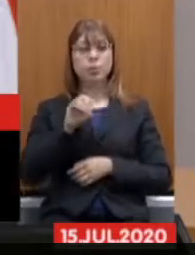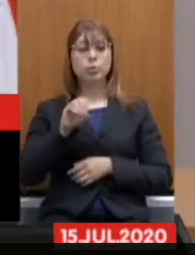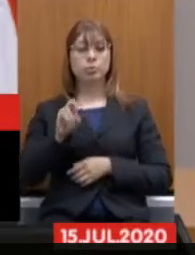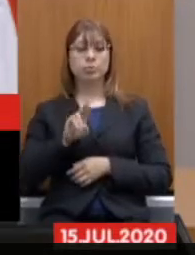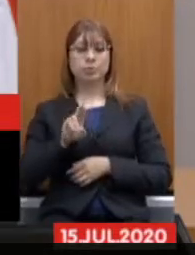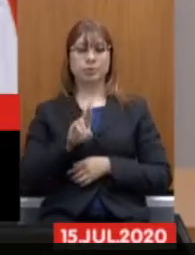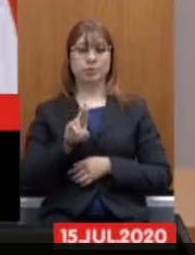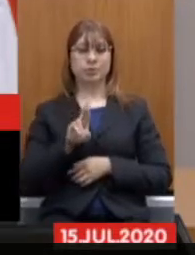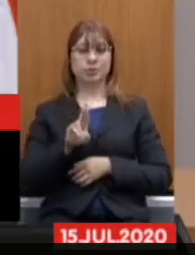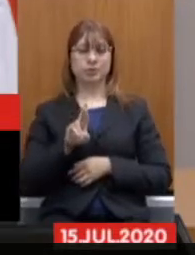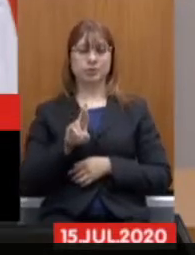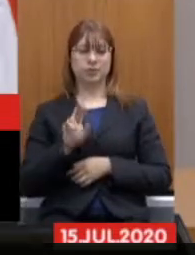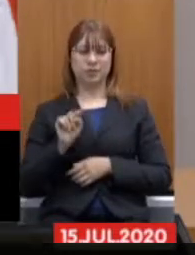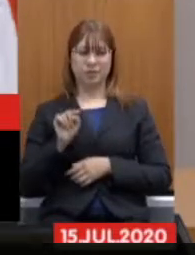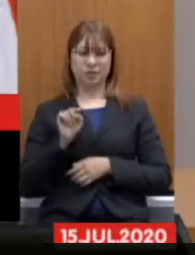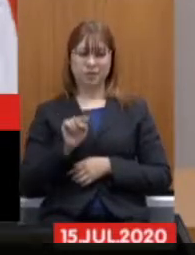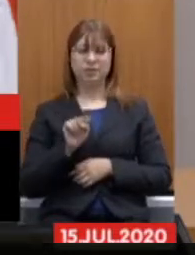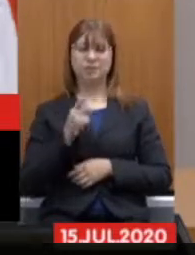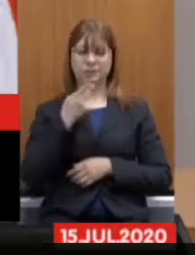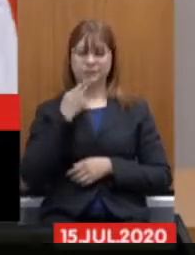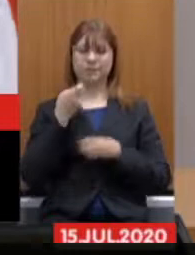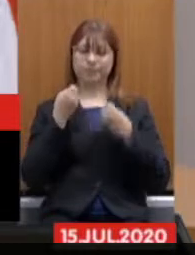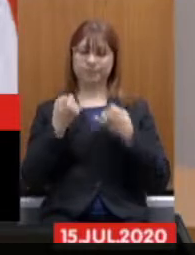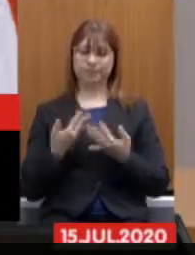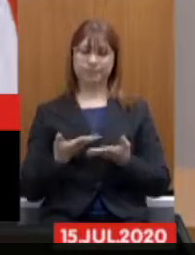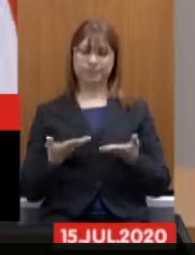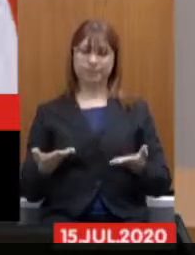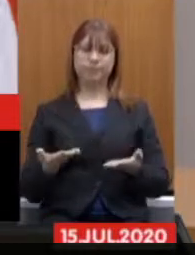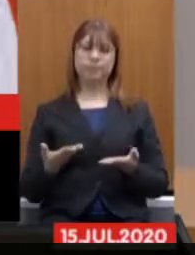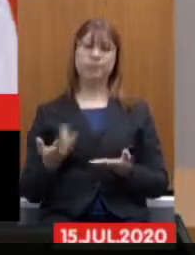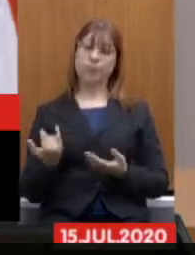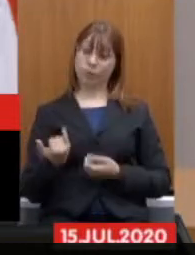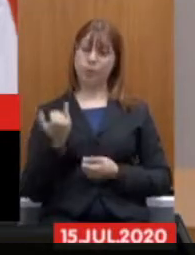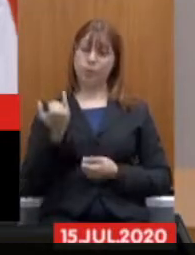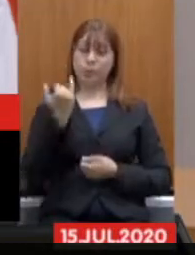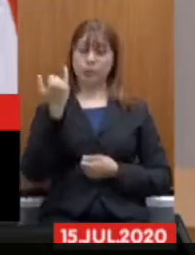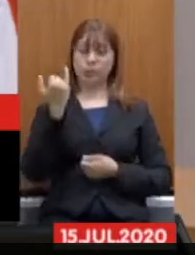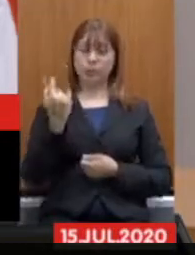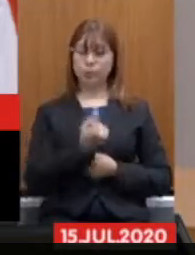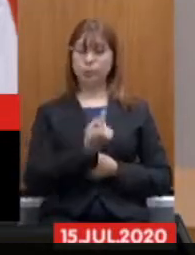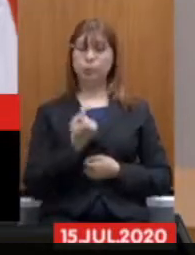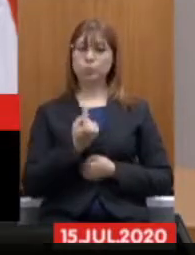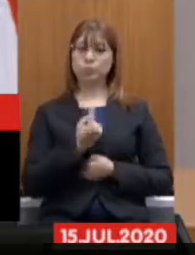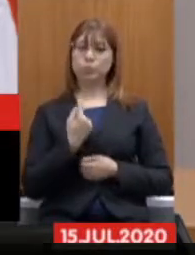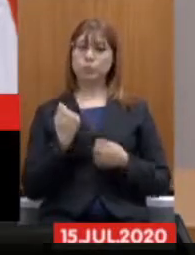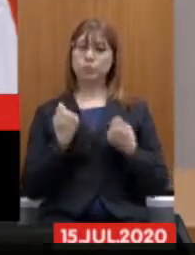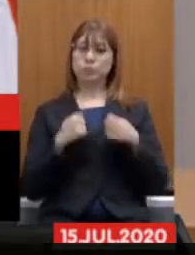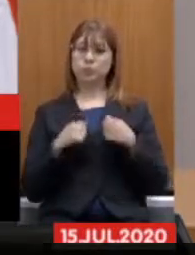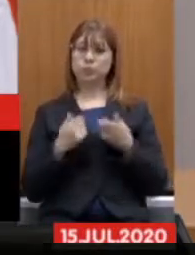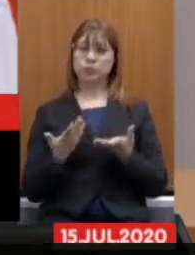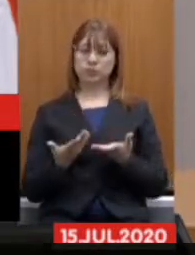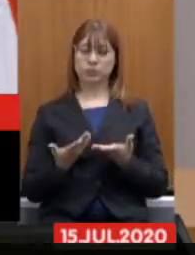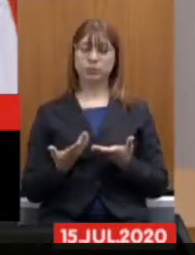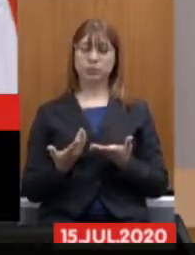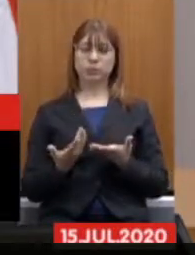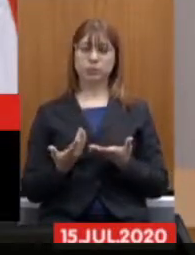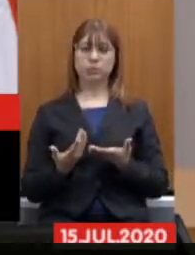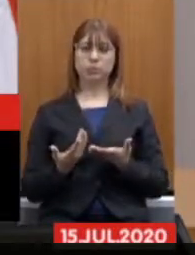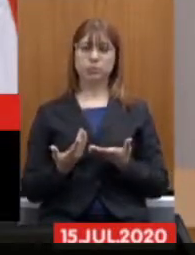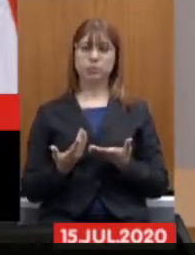é disso que nós estamos dizendo aqui tão importante que nós dele me temos